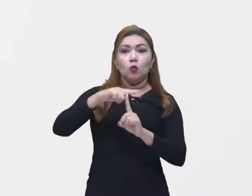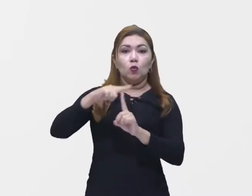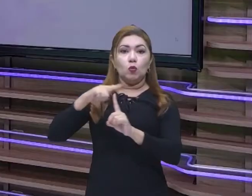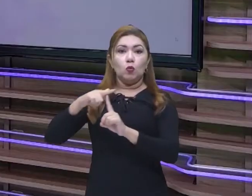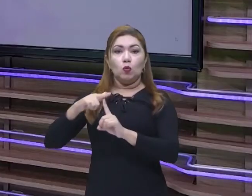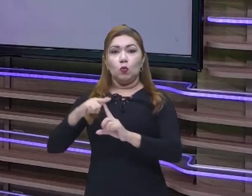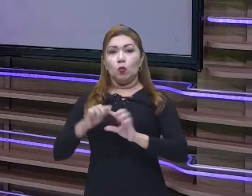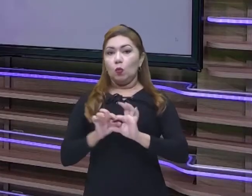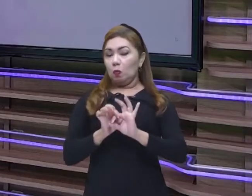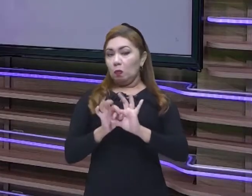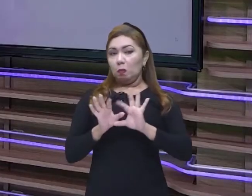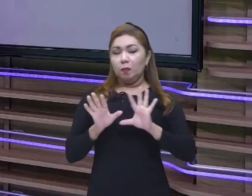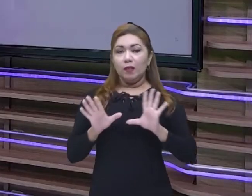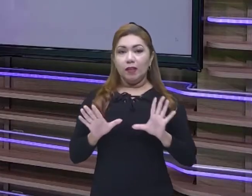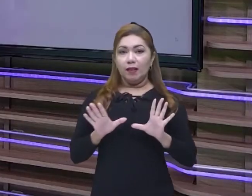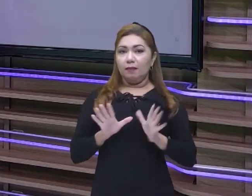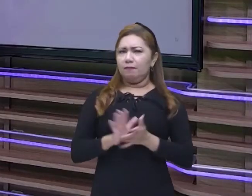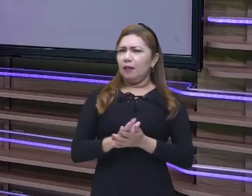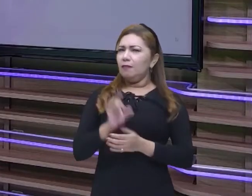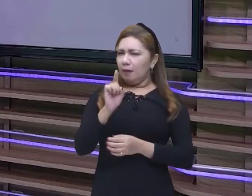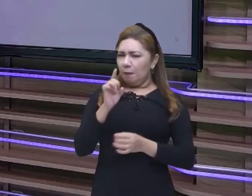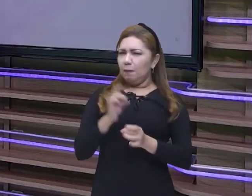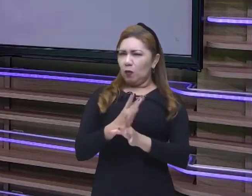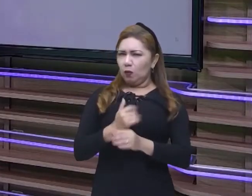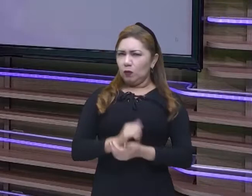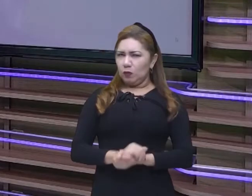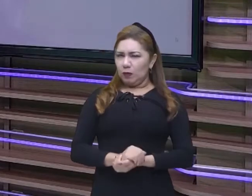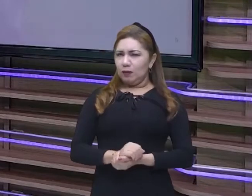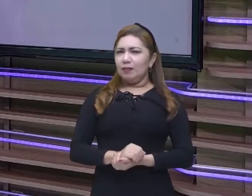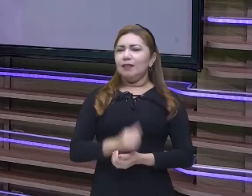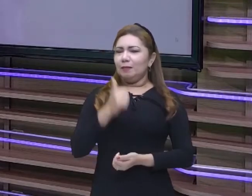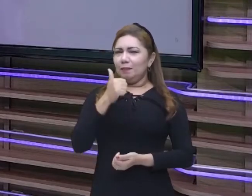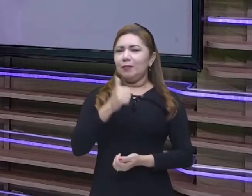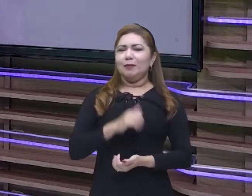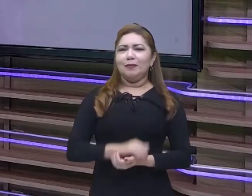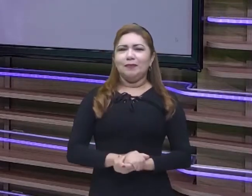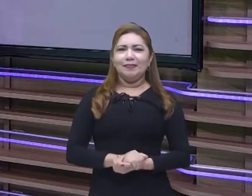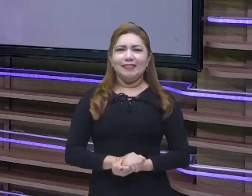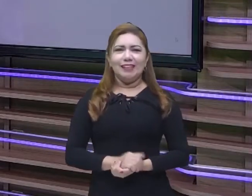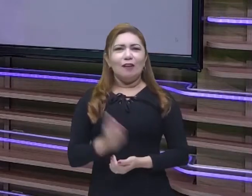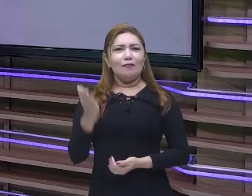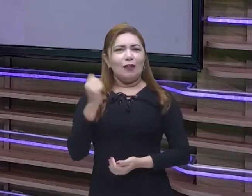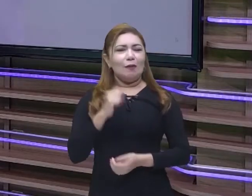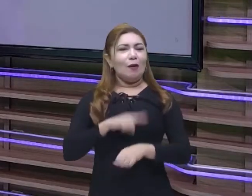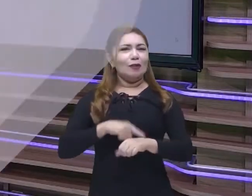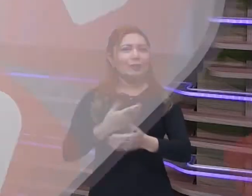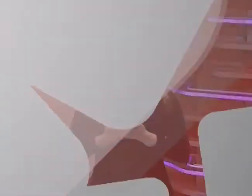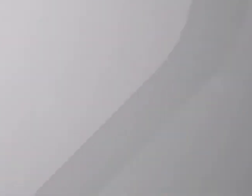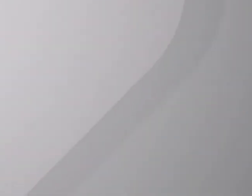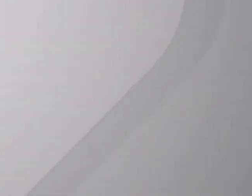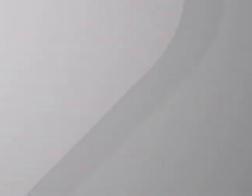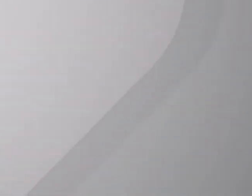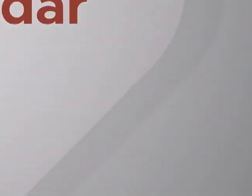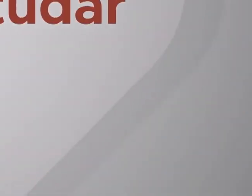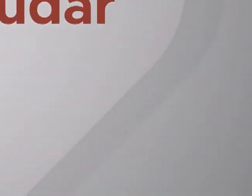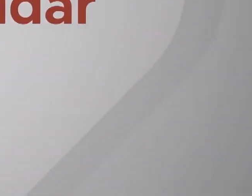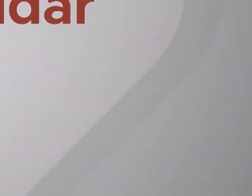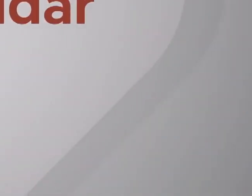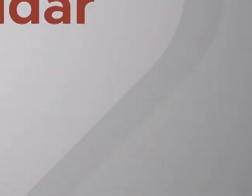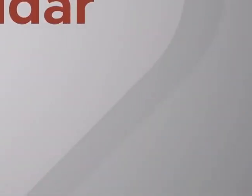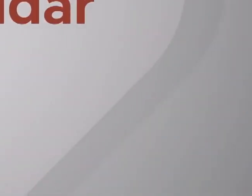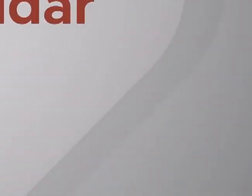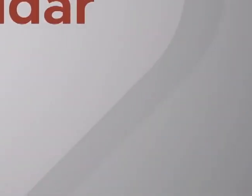autonomia. Então, estão preparados? Sim? Que bom! Então vamos à nossa hora de estudar.